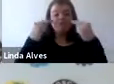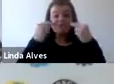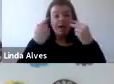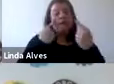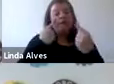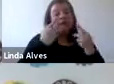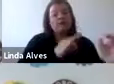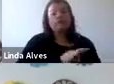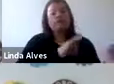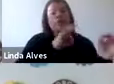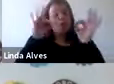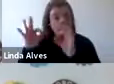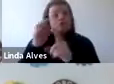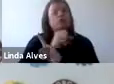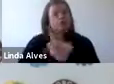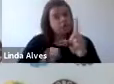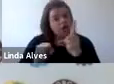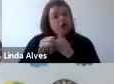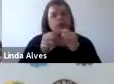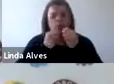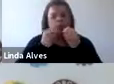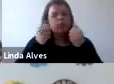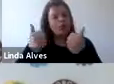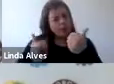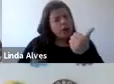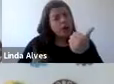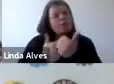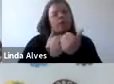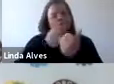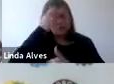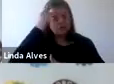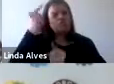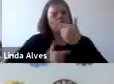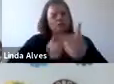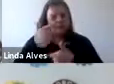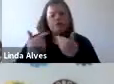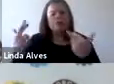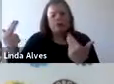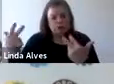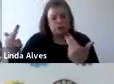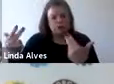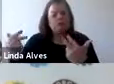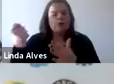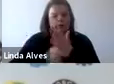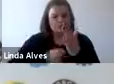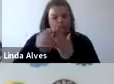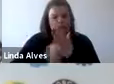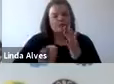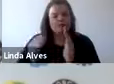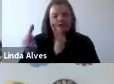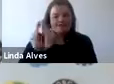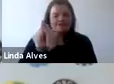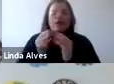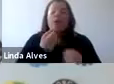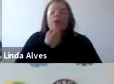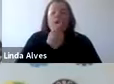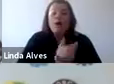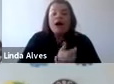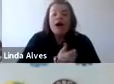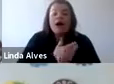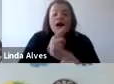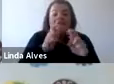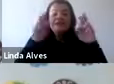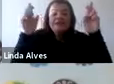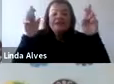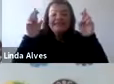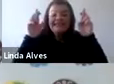acompanhando desde já, né, para poder também apoiar, como fizeram na nossa luta recente. Boa sorte, amigo, tá? Que Deus